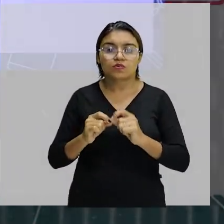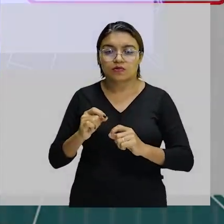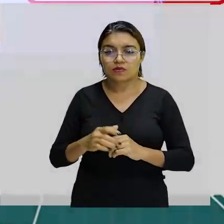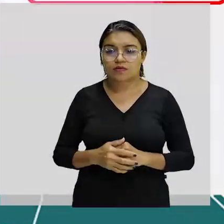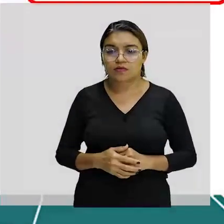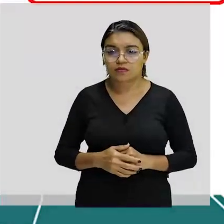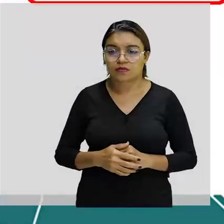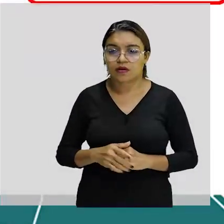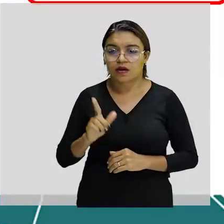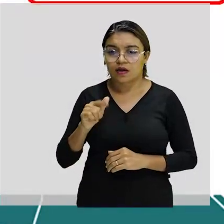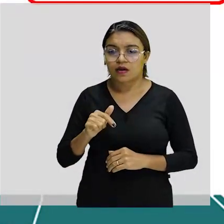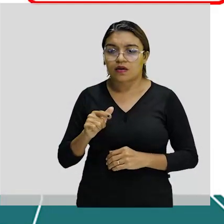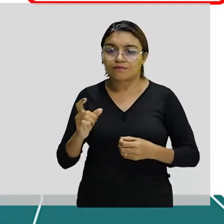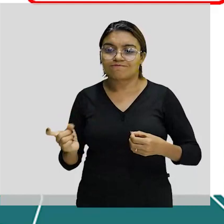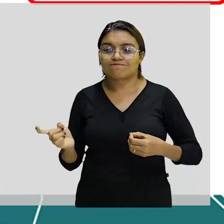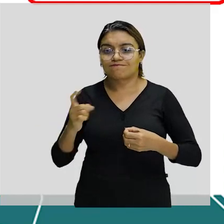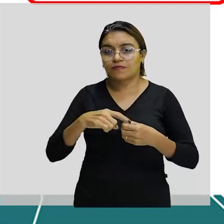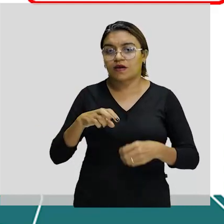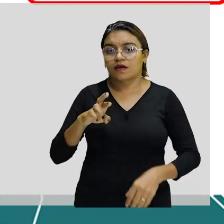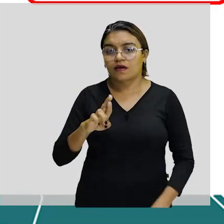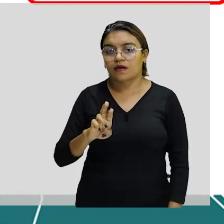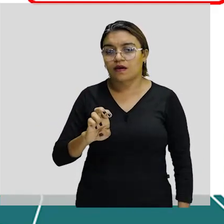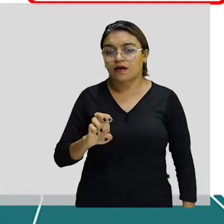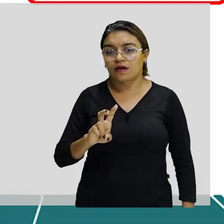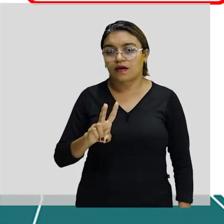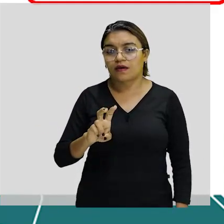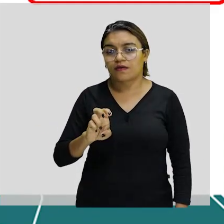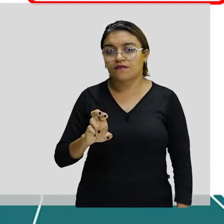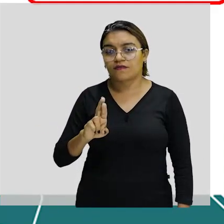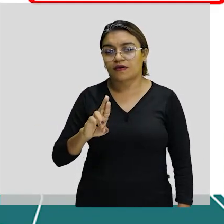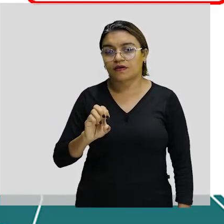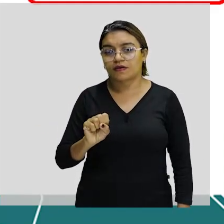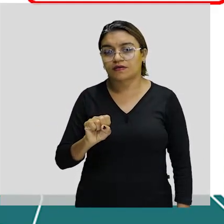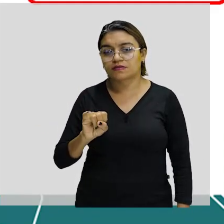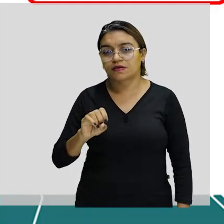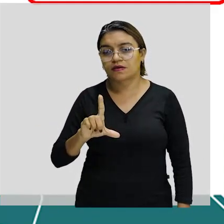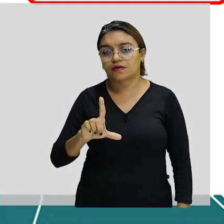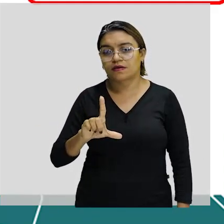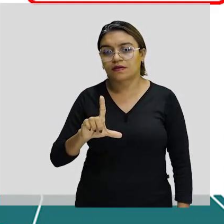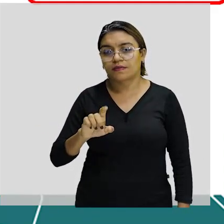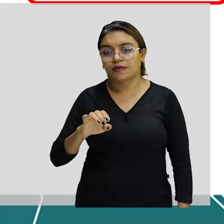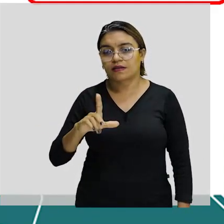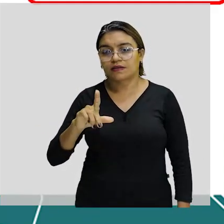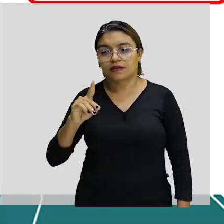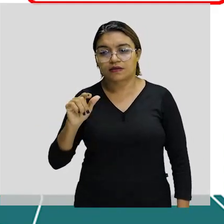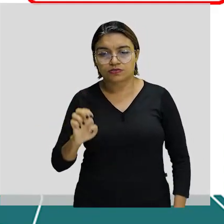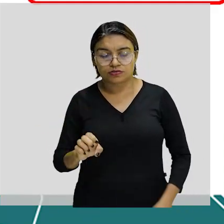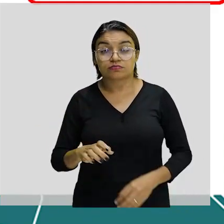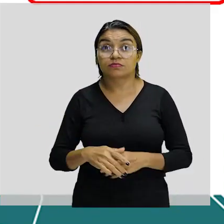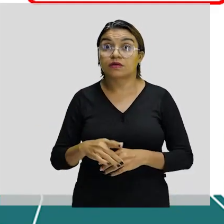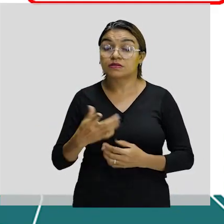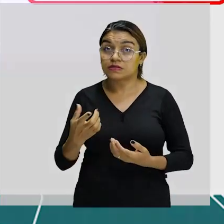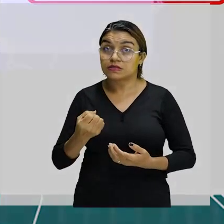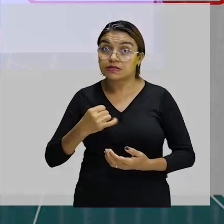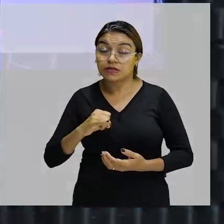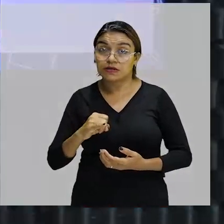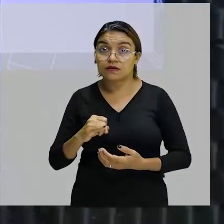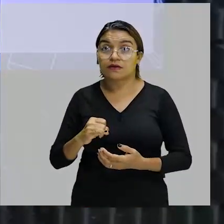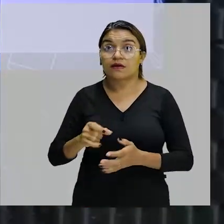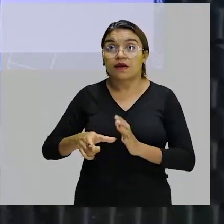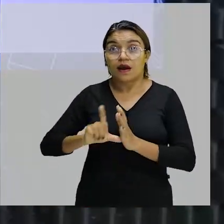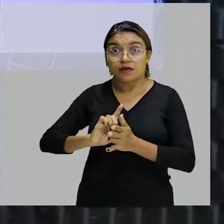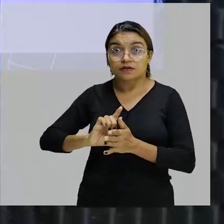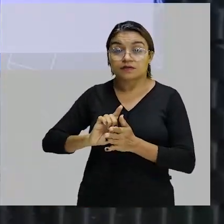ó, que é o princípio da reversibilidade. Tudo aquilo que ele já ganhou, ele perde, quando o corpo dele não está